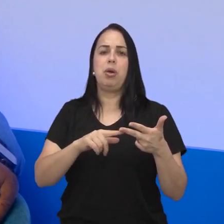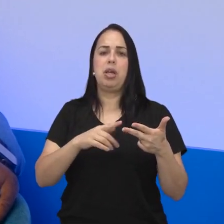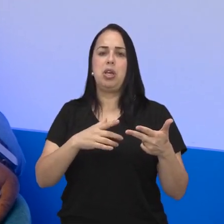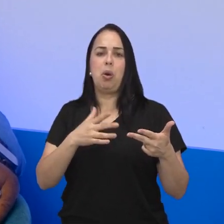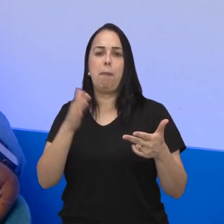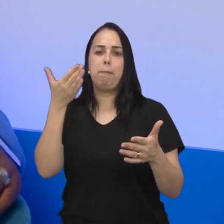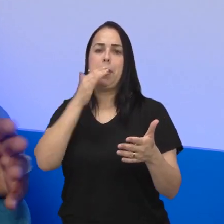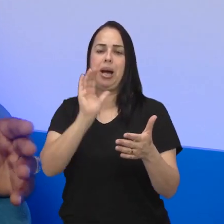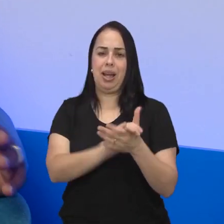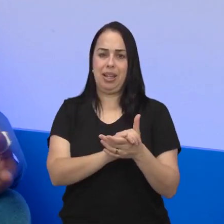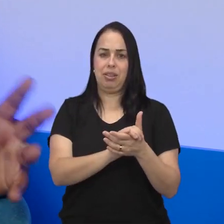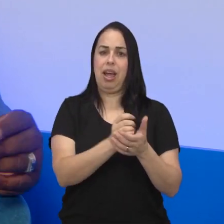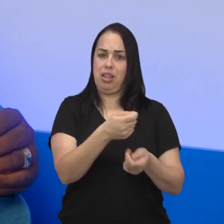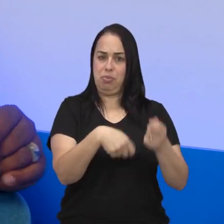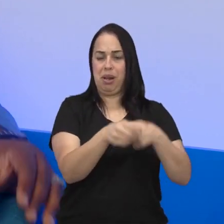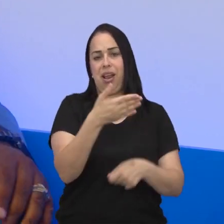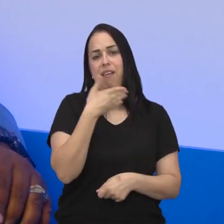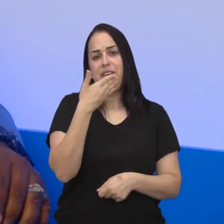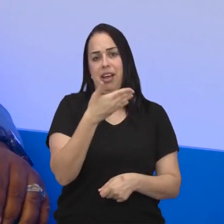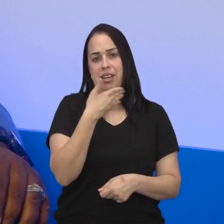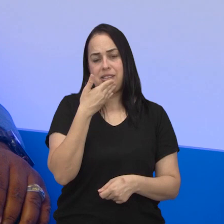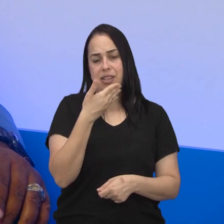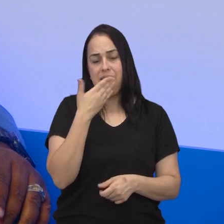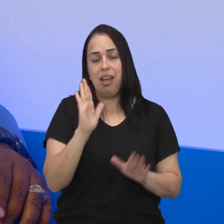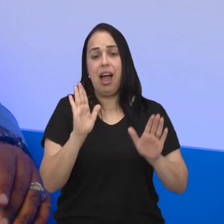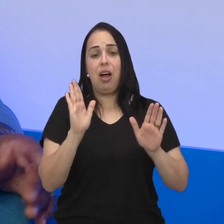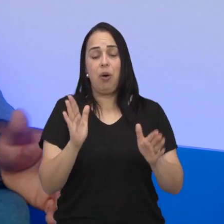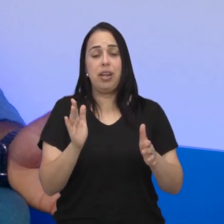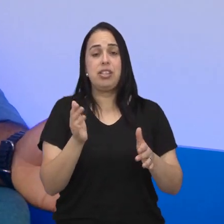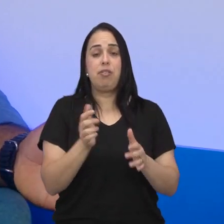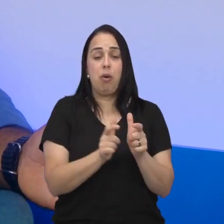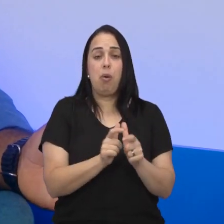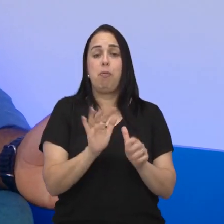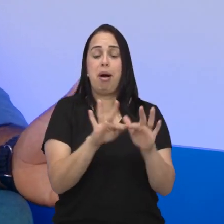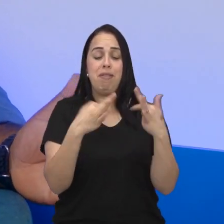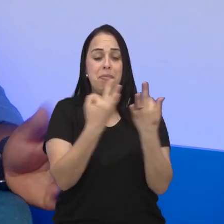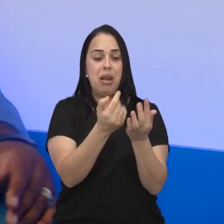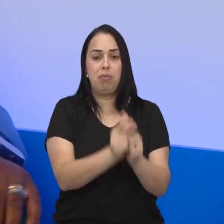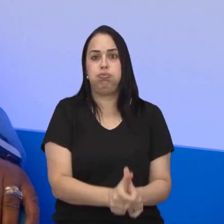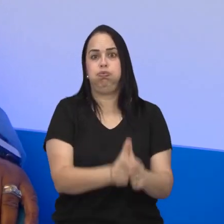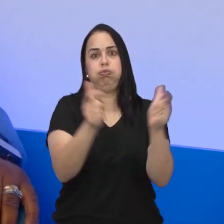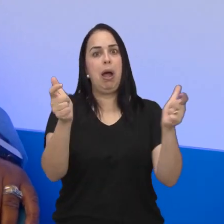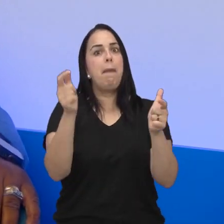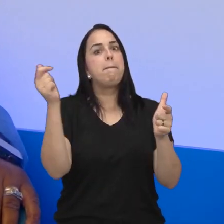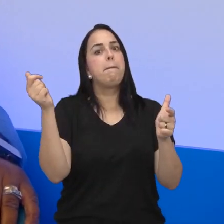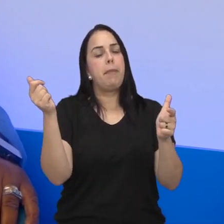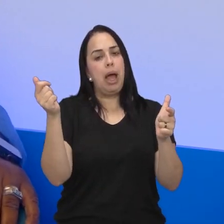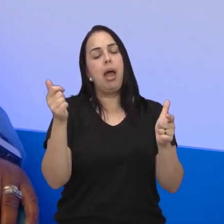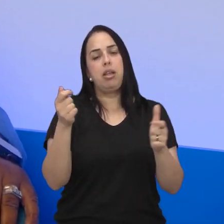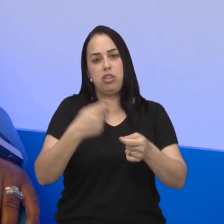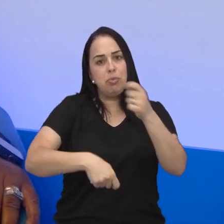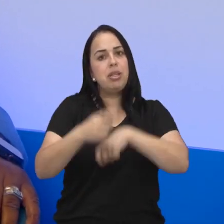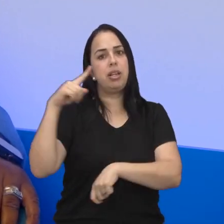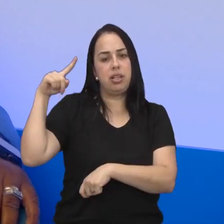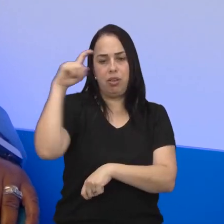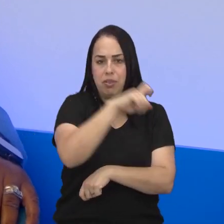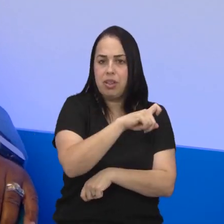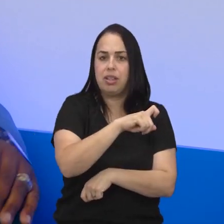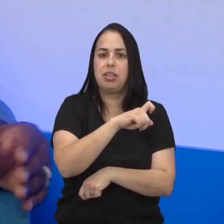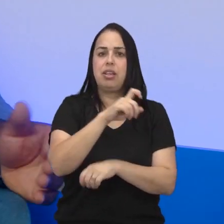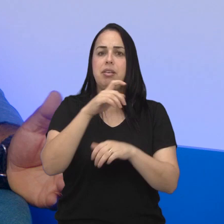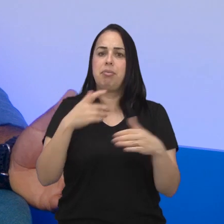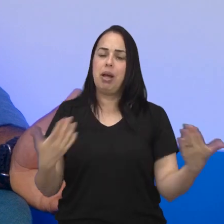um filho, é mais fácil você administrar do que a mulher, um marido e 10 filhos. Sim. Né? Então, nós vivemos num país de mais